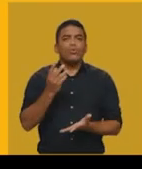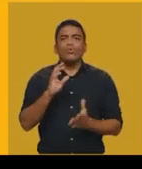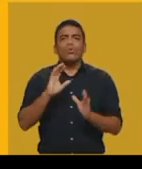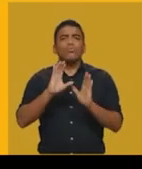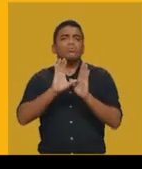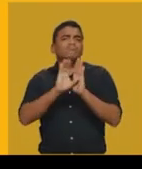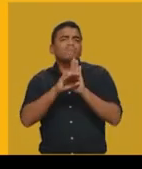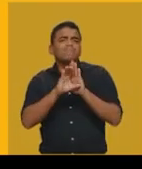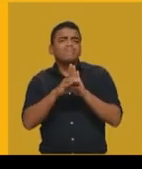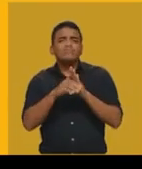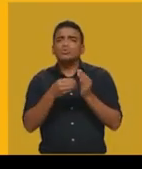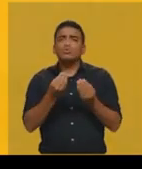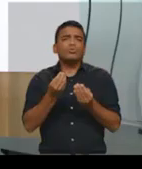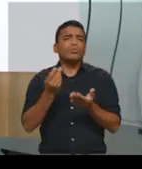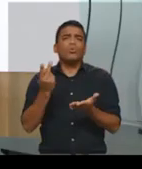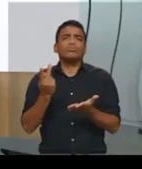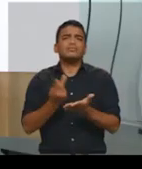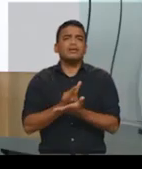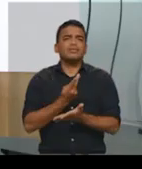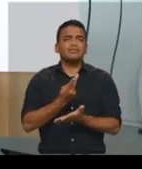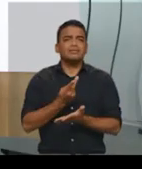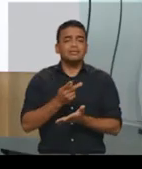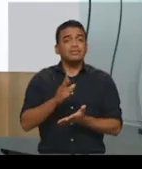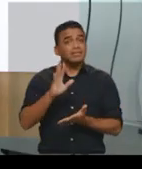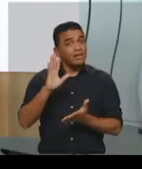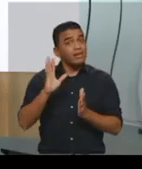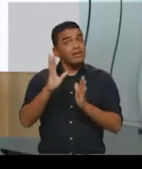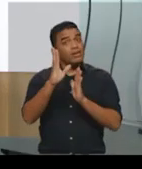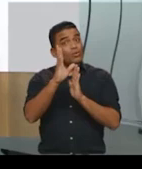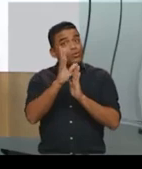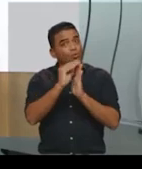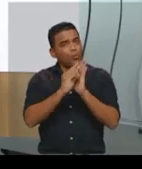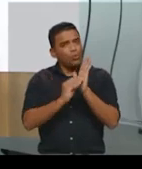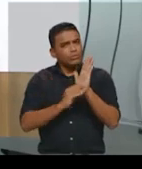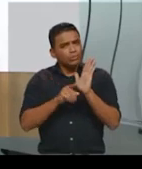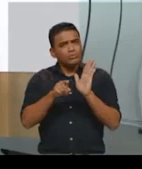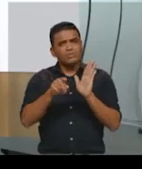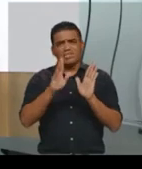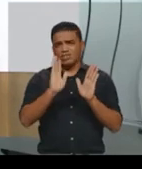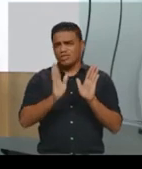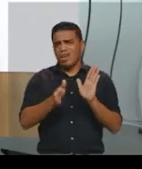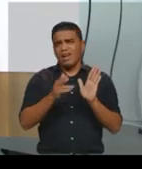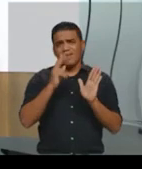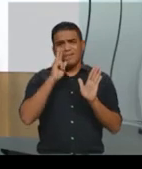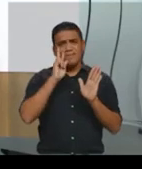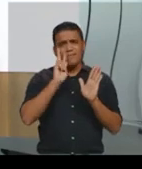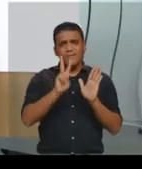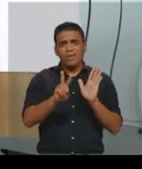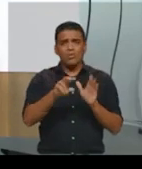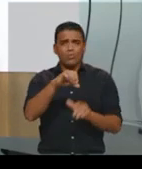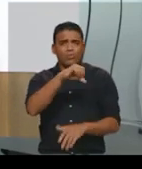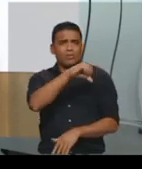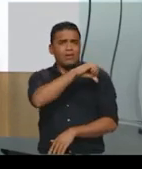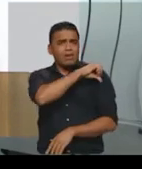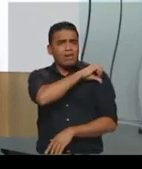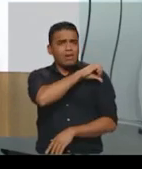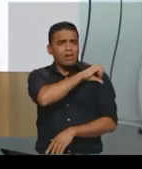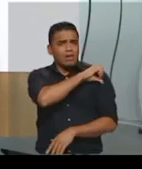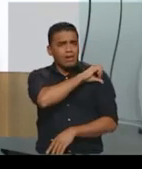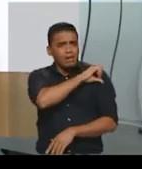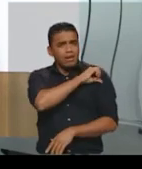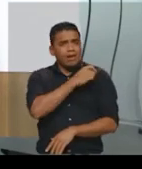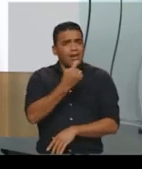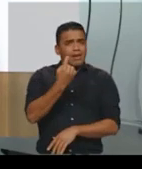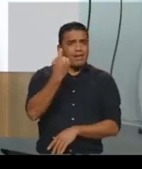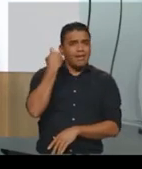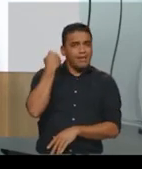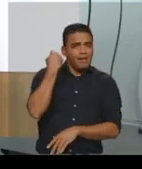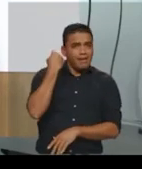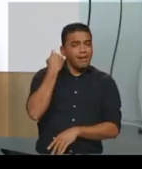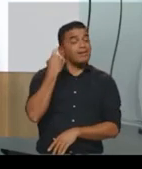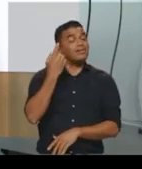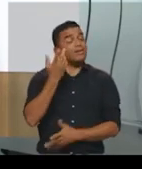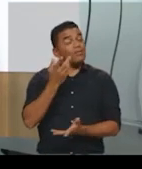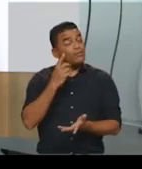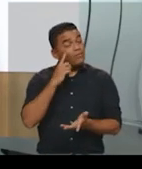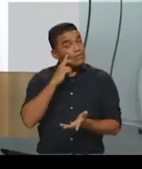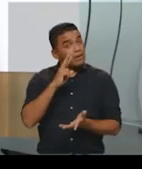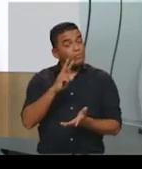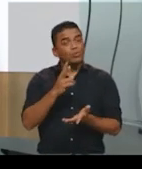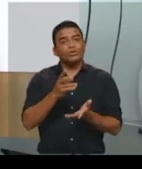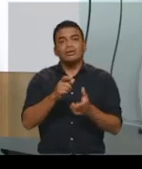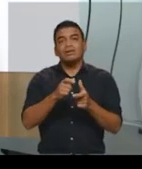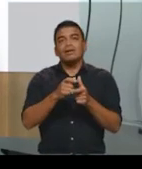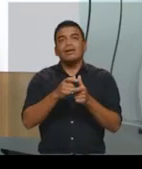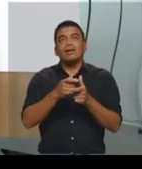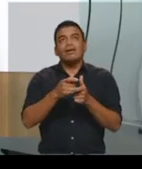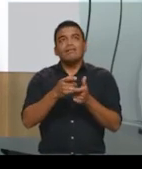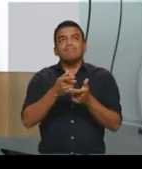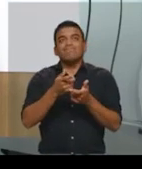essas reações. Eu sei que isso é um conteúdo que vocês também já viram no 9º ano, mas vamos dar um pouquinho